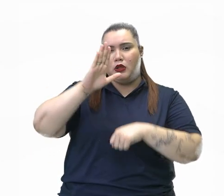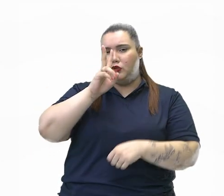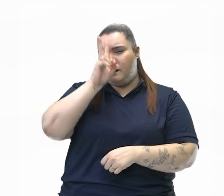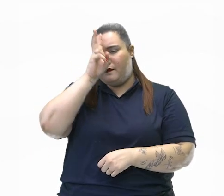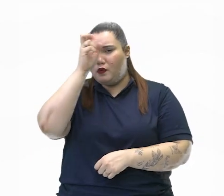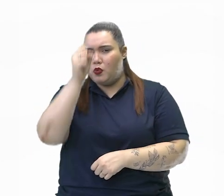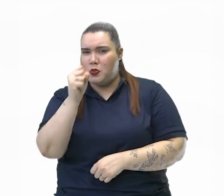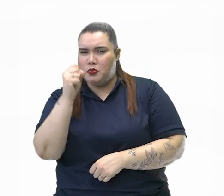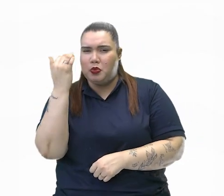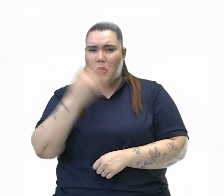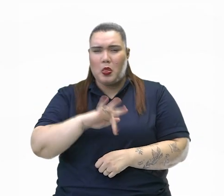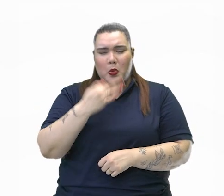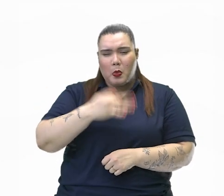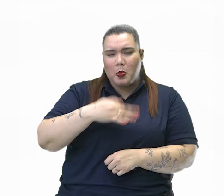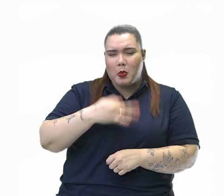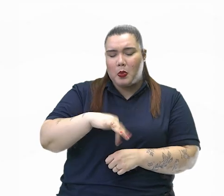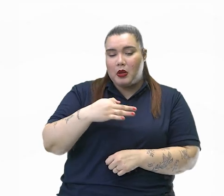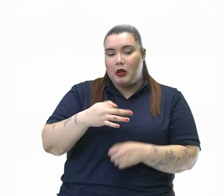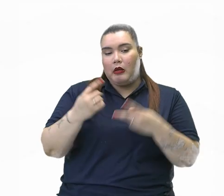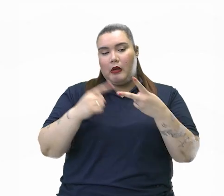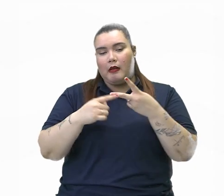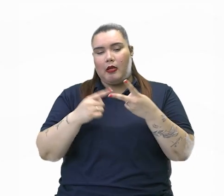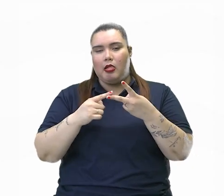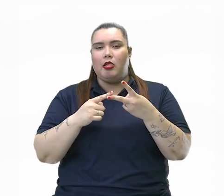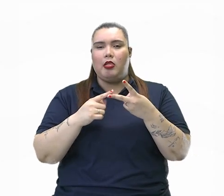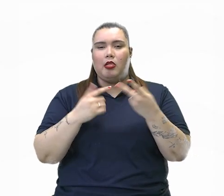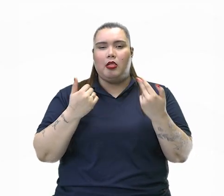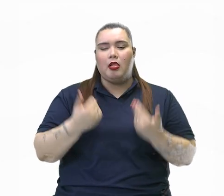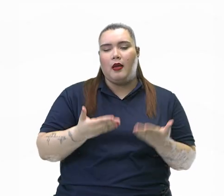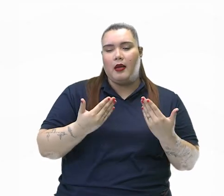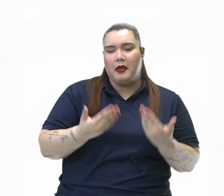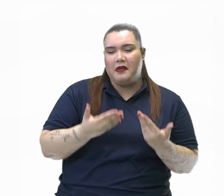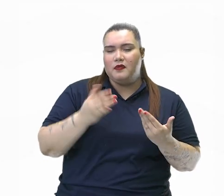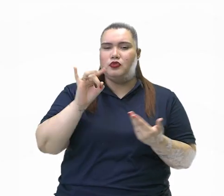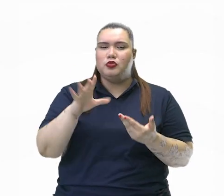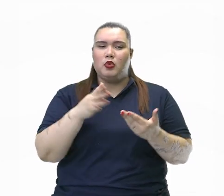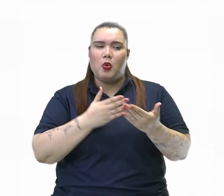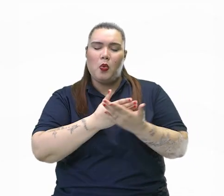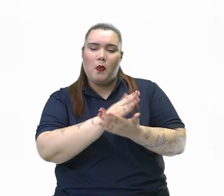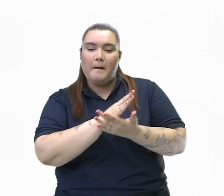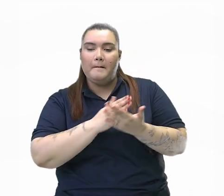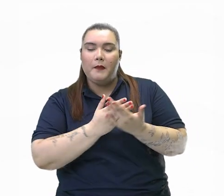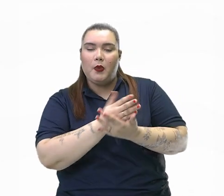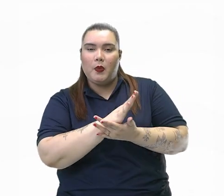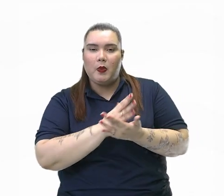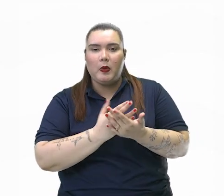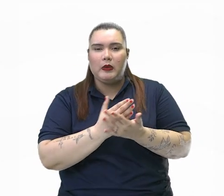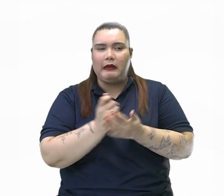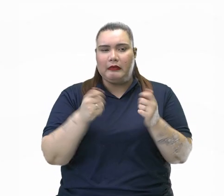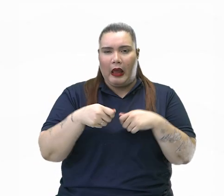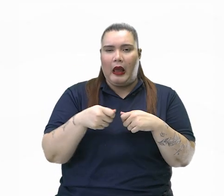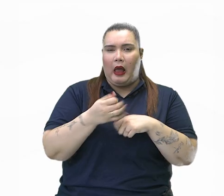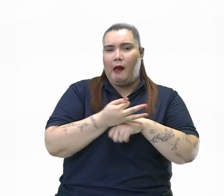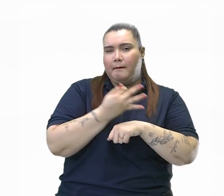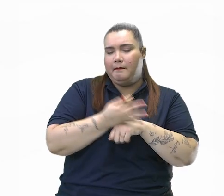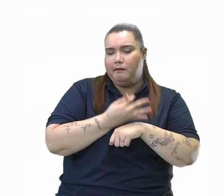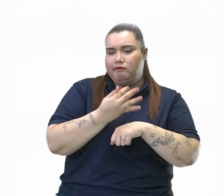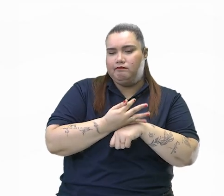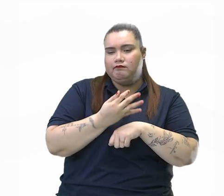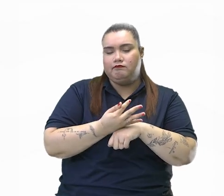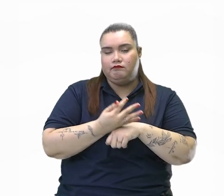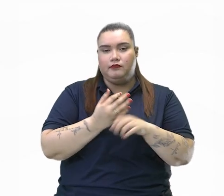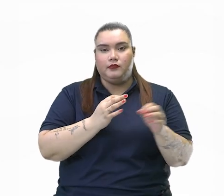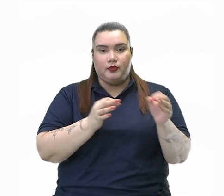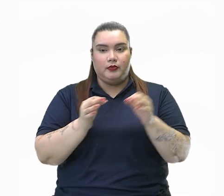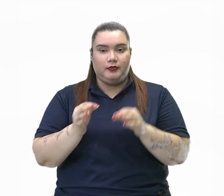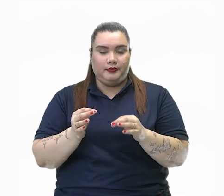uma dor mais intensa. Já o ache é um desconforto, né? Uma dor mais leve, e se comparada com